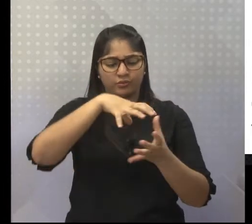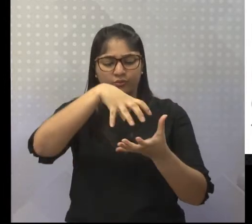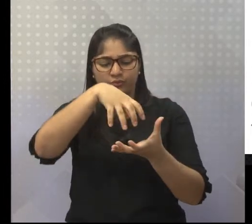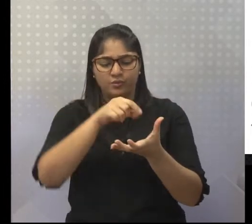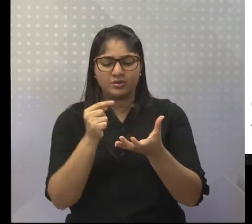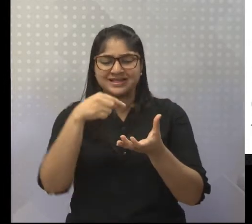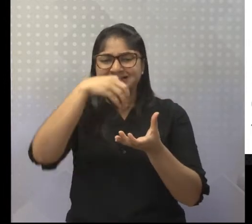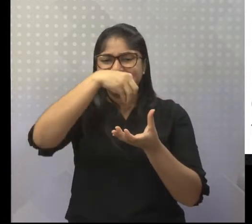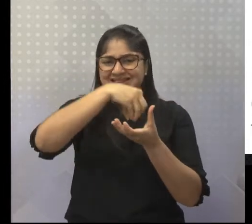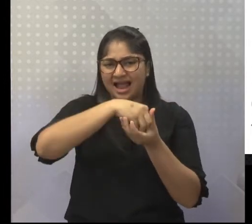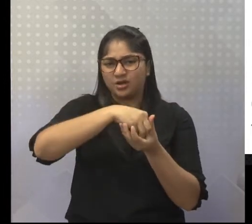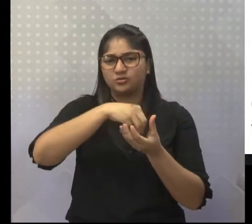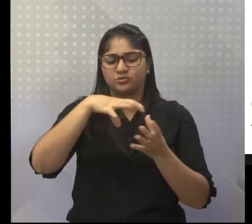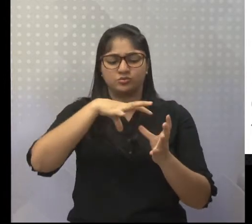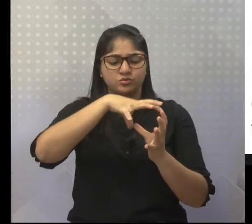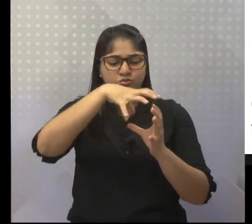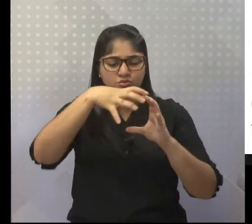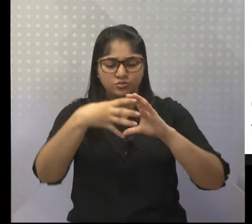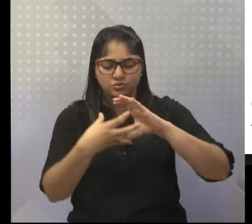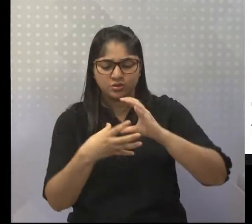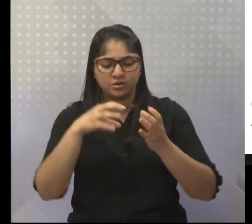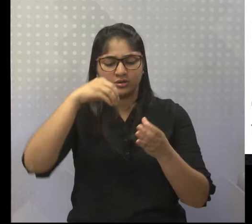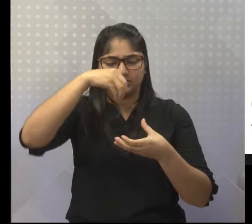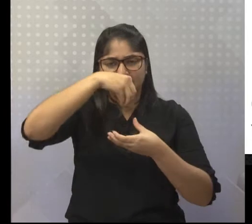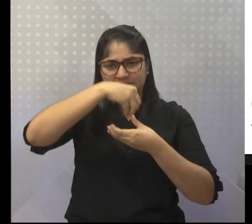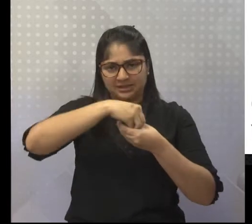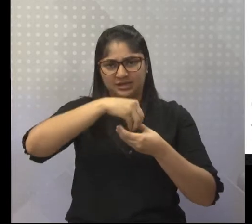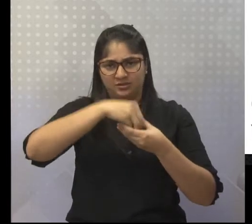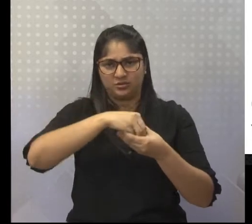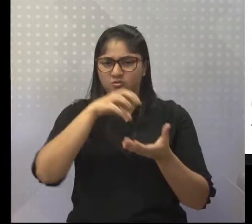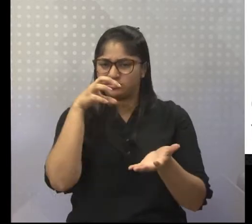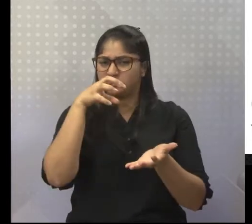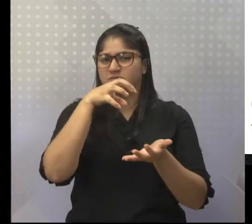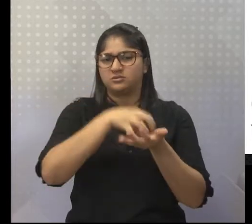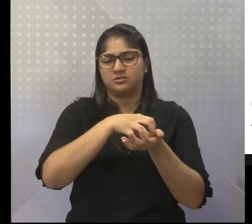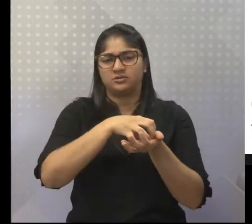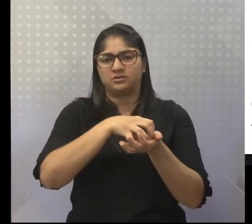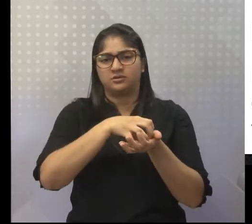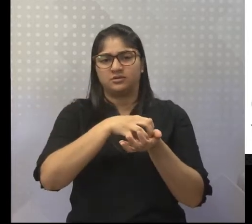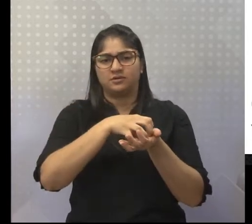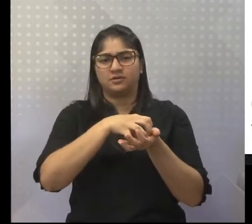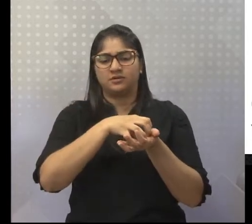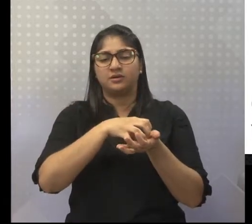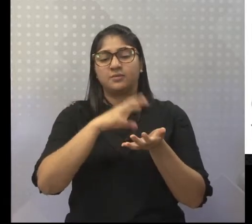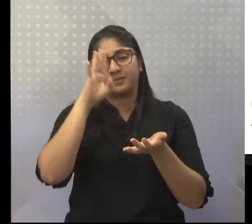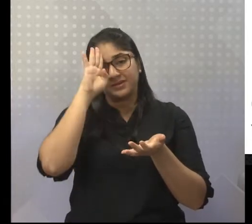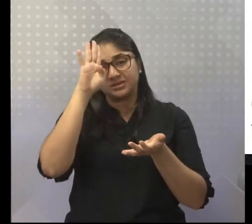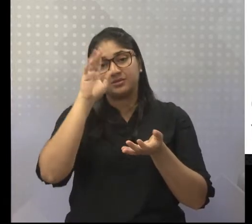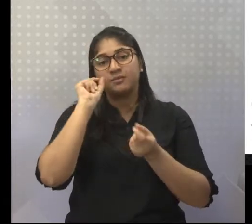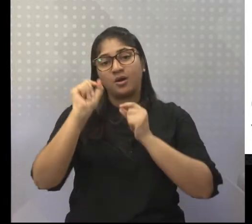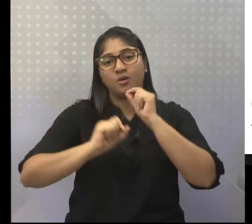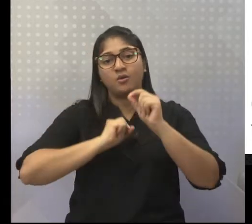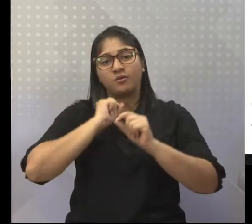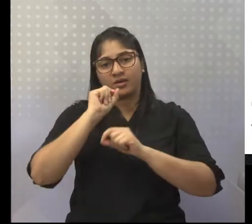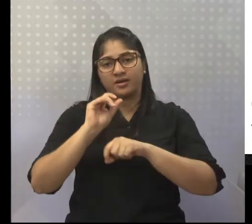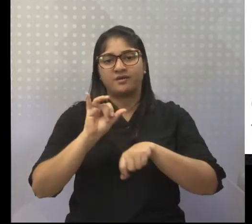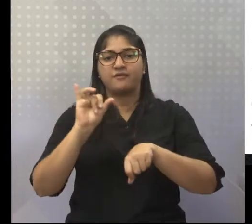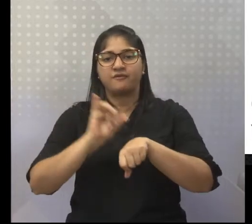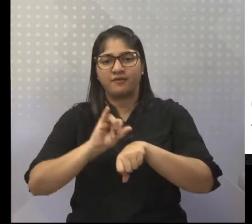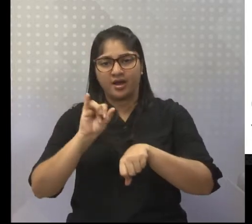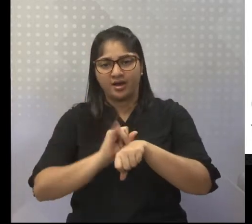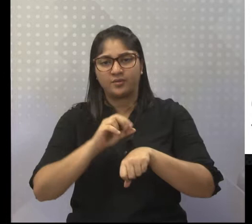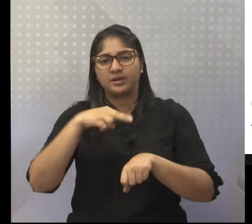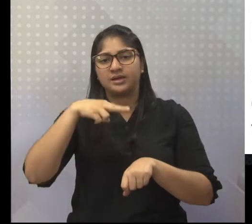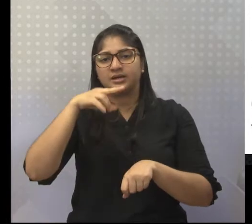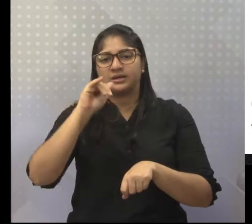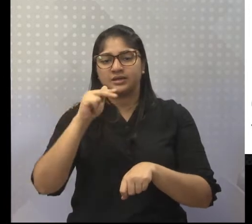é a parte interna é o núcleo vamos assim é a parte central o núcleo é composto principalmente por ferro